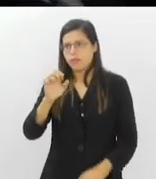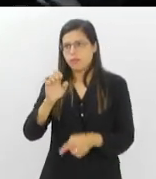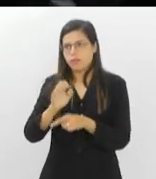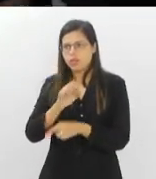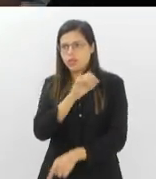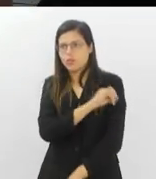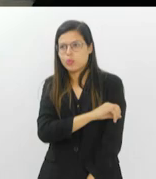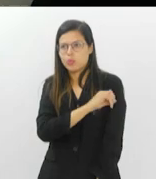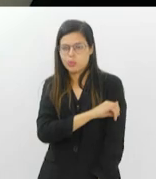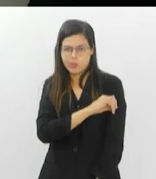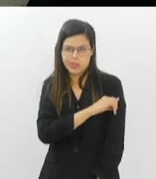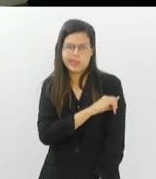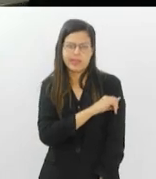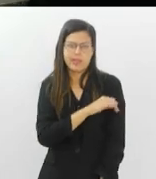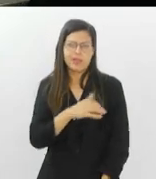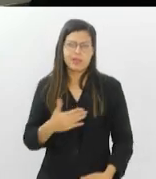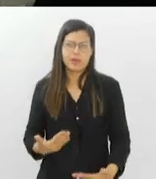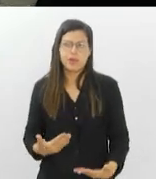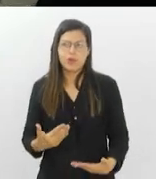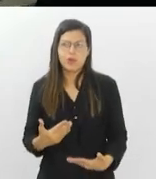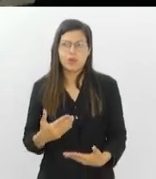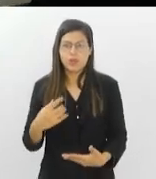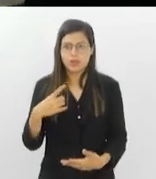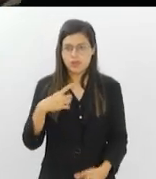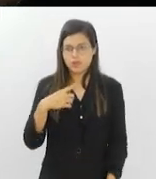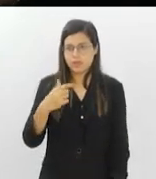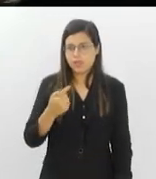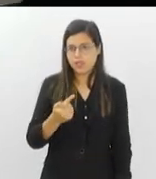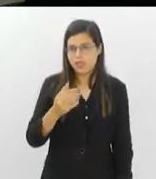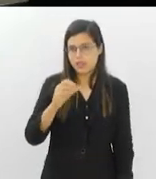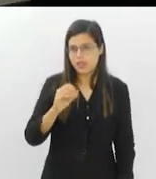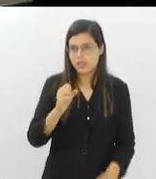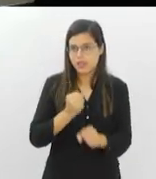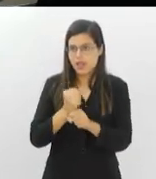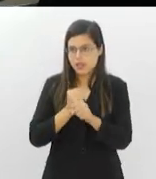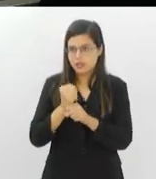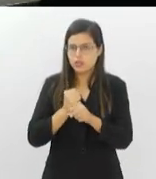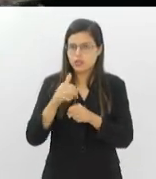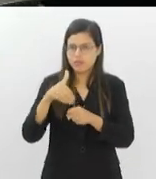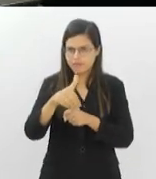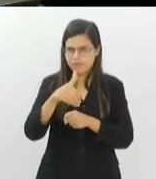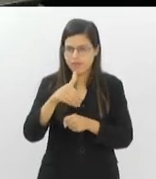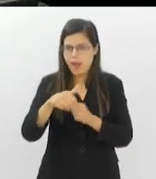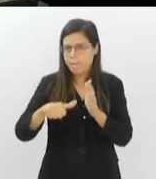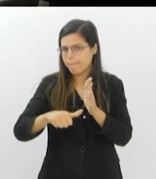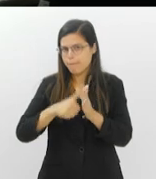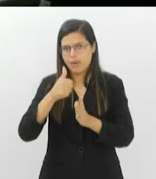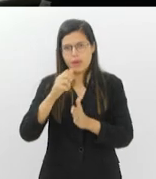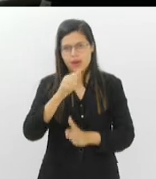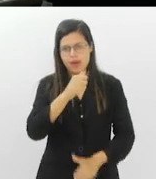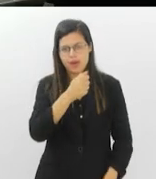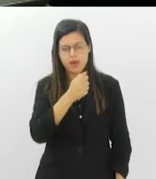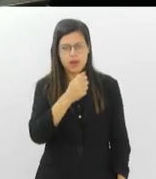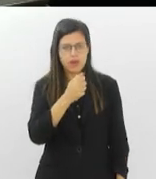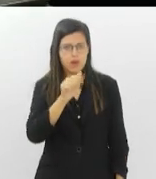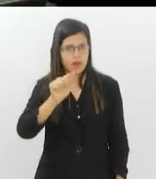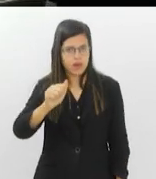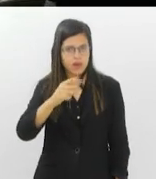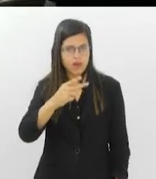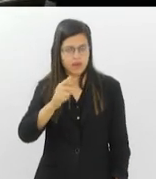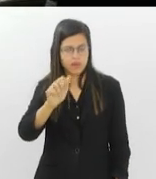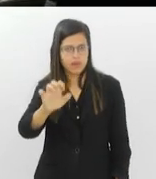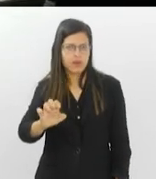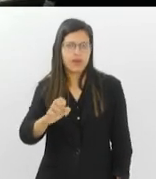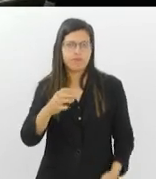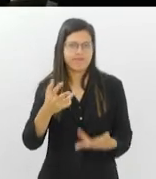Rio, principalmente, que Vicente completou aí 70 anos, completa 70 anos esse ano, e foi a primeira APAE aí, né? Então, assim, você